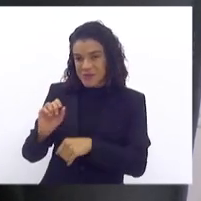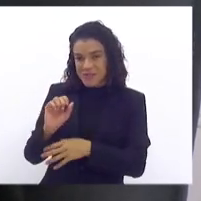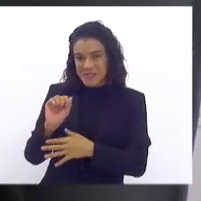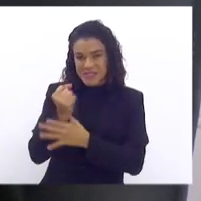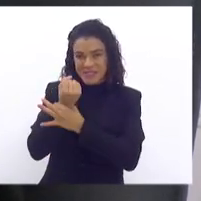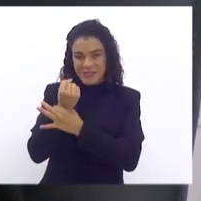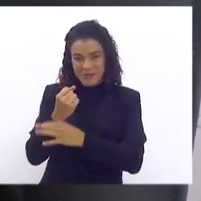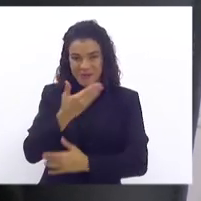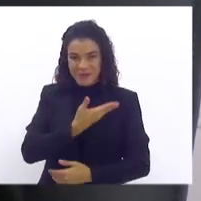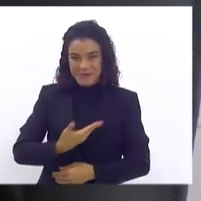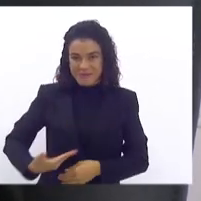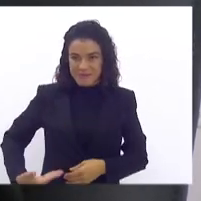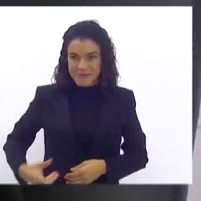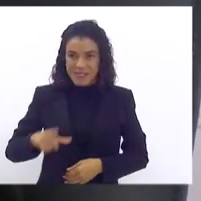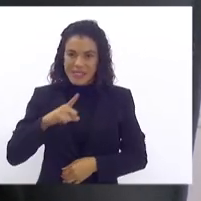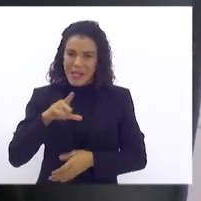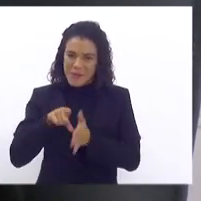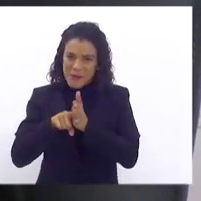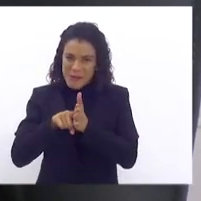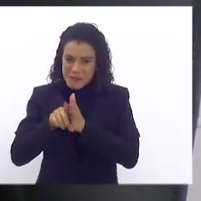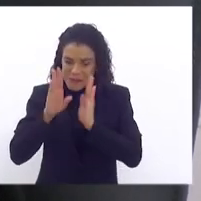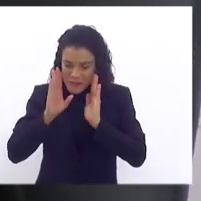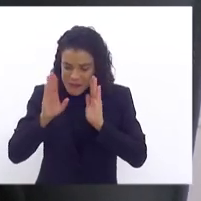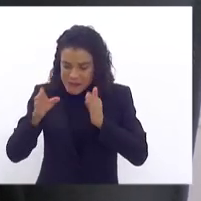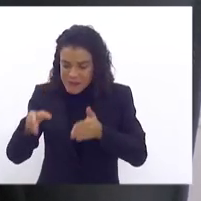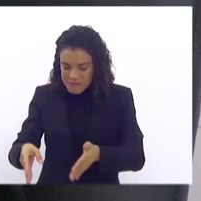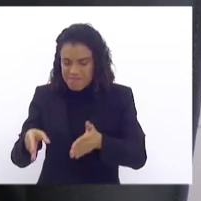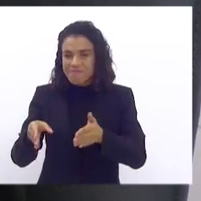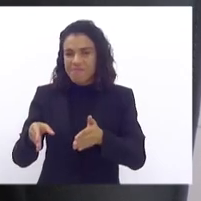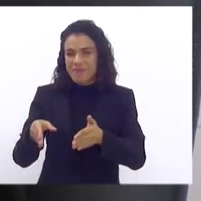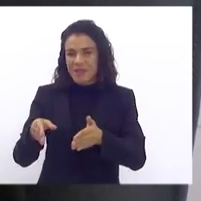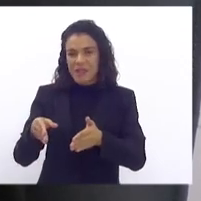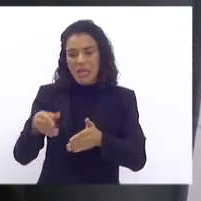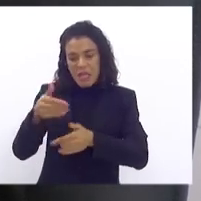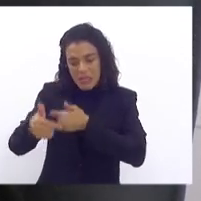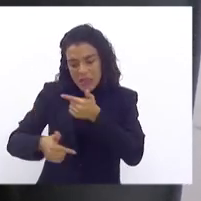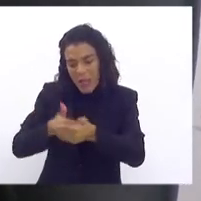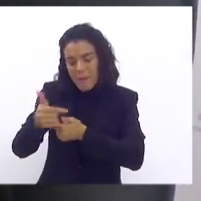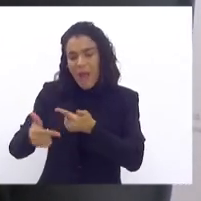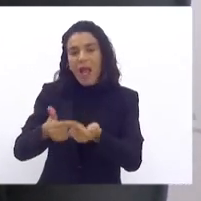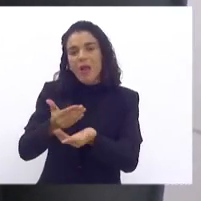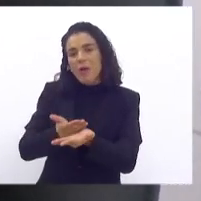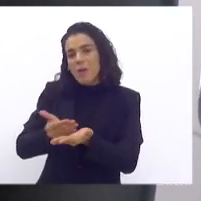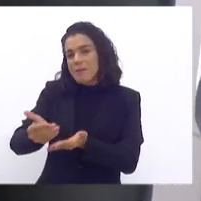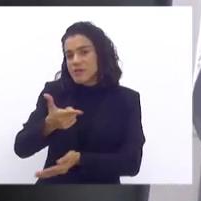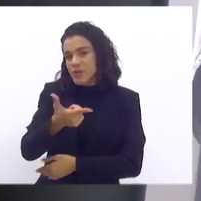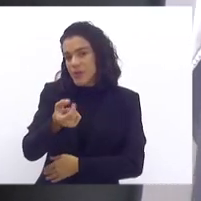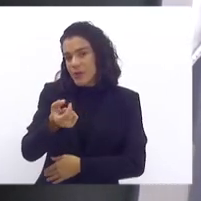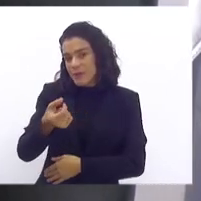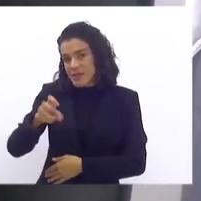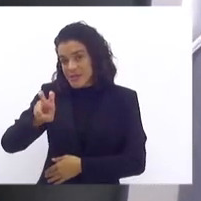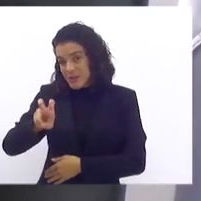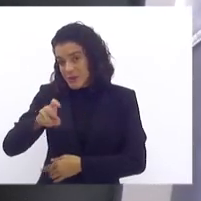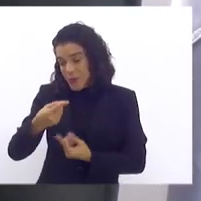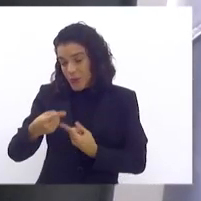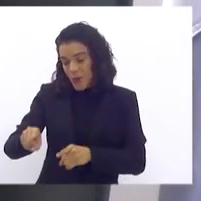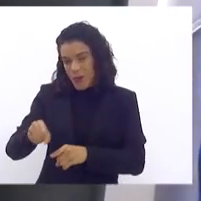tem uma pesquisa específica que dá conta, desde 2005, da violência contra a